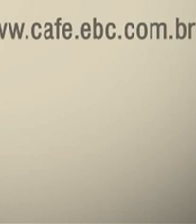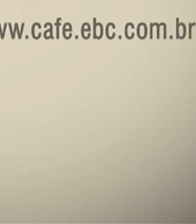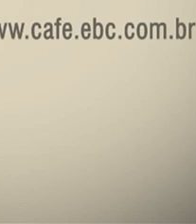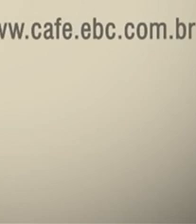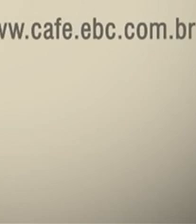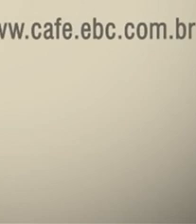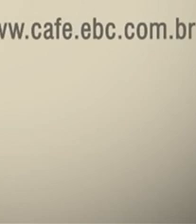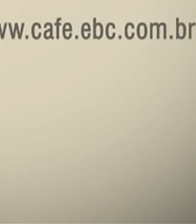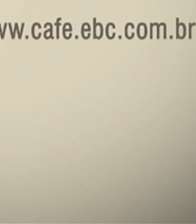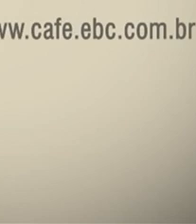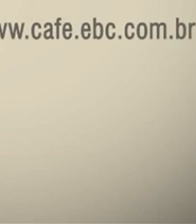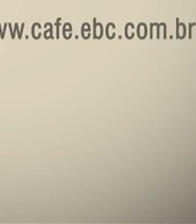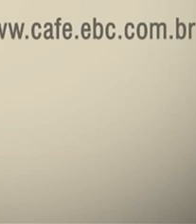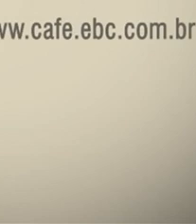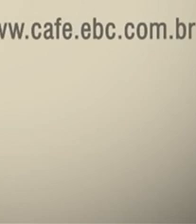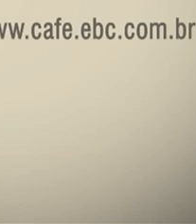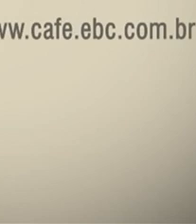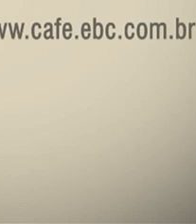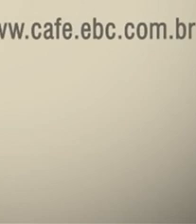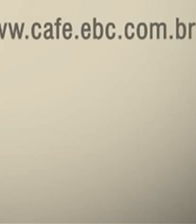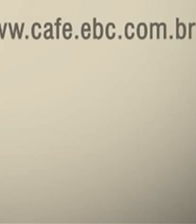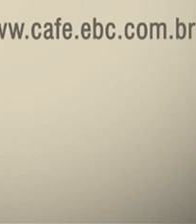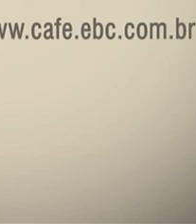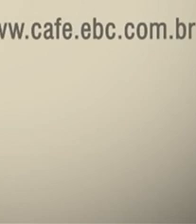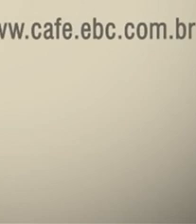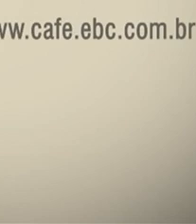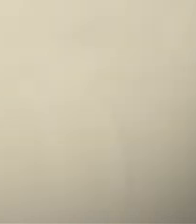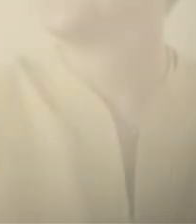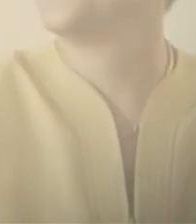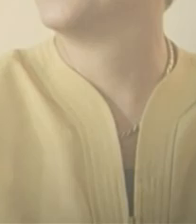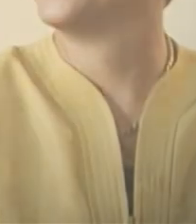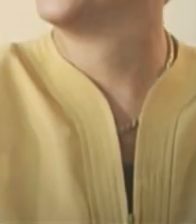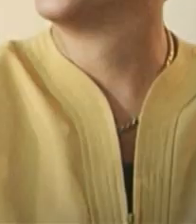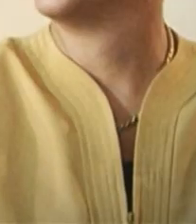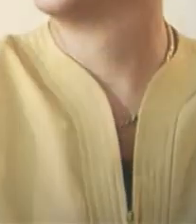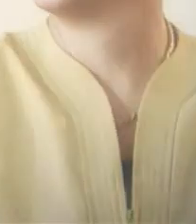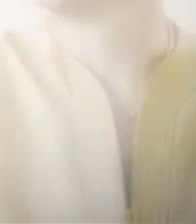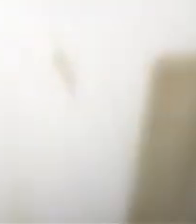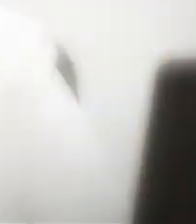www.cafe.ebc.com.br nós voltamos na próxima segunda-feira Até